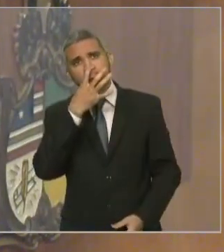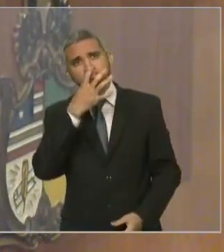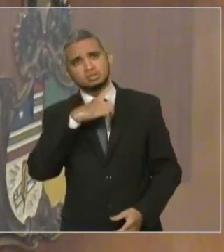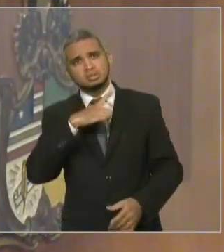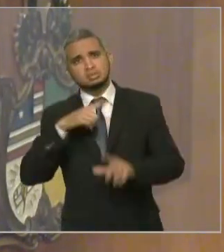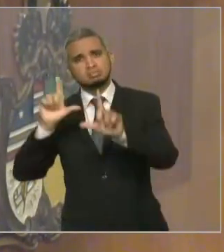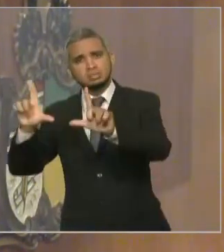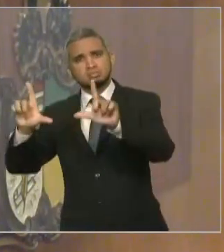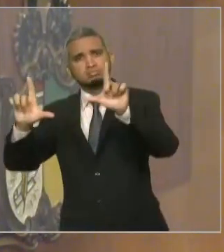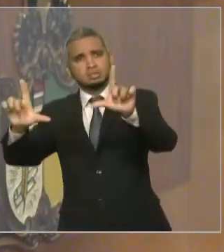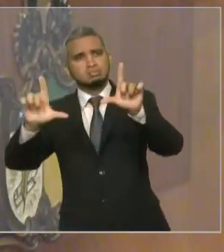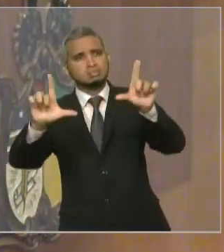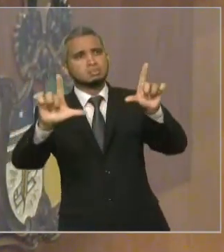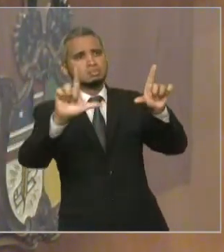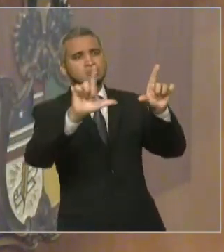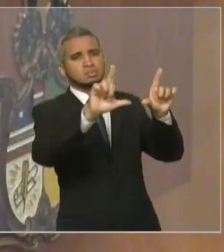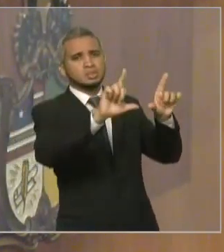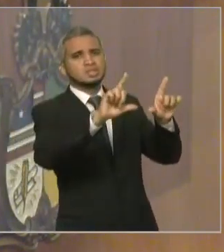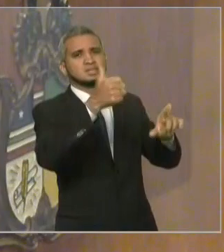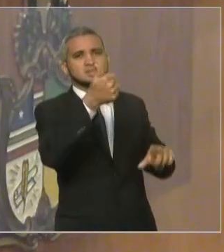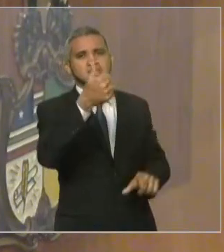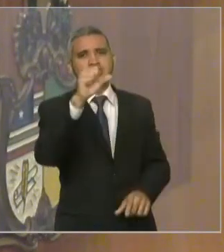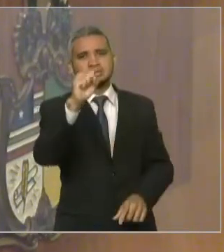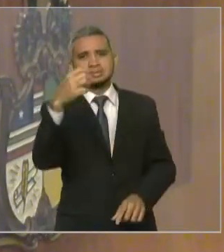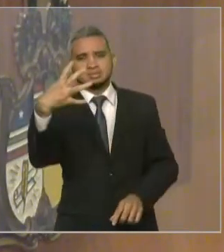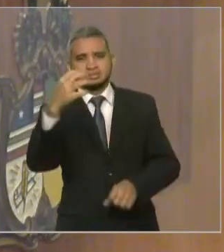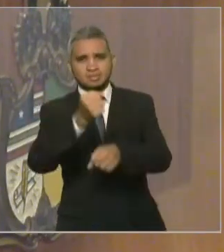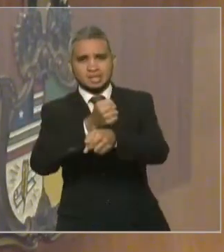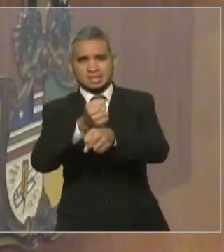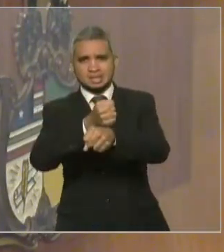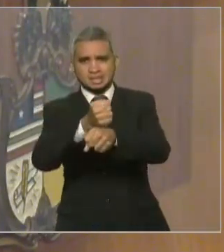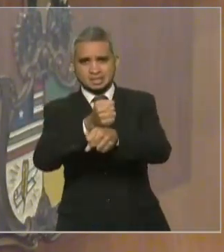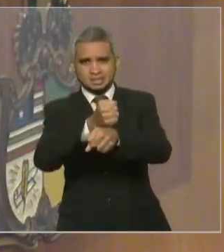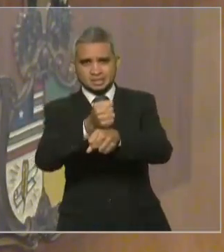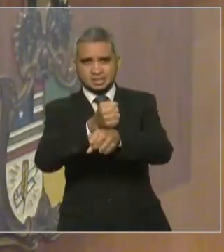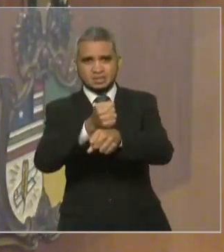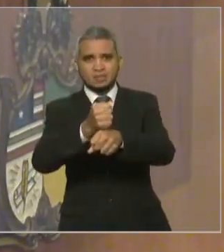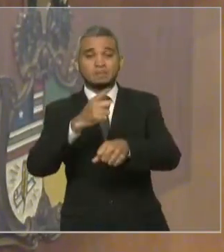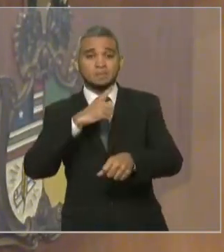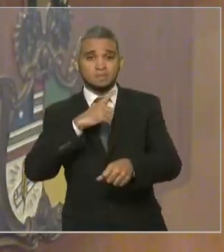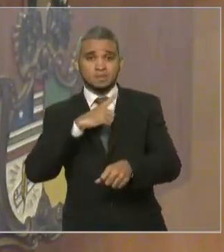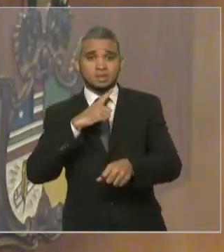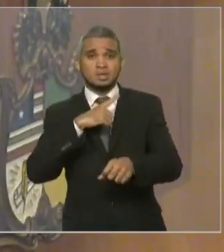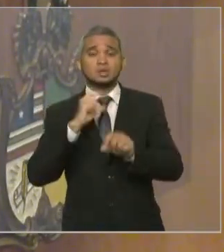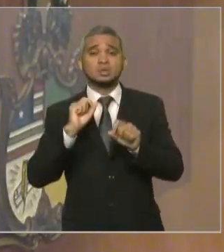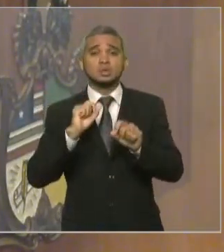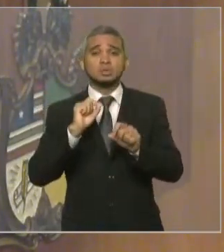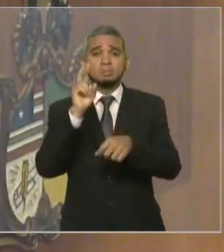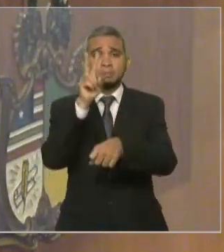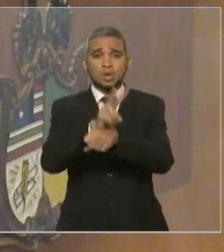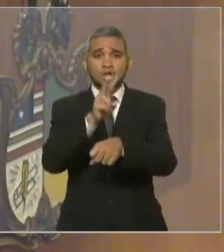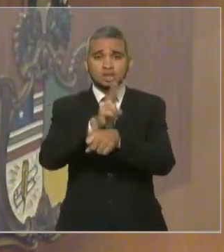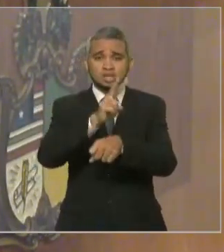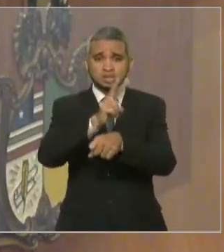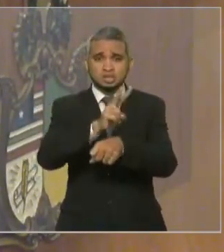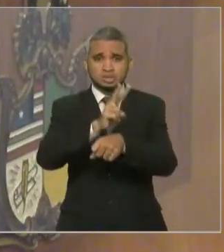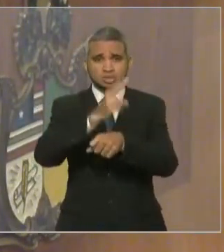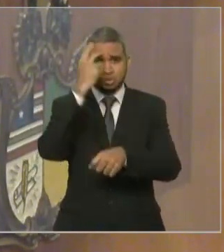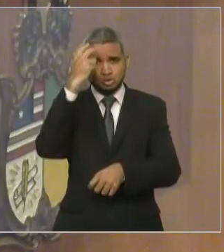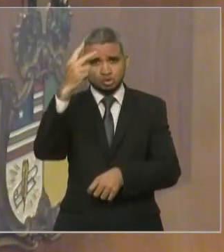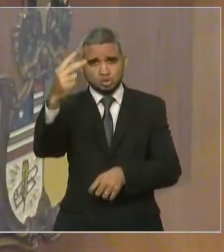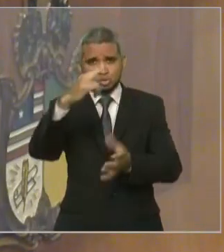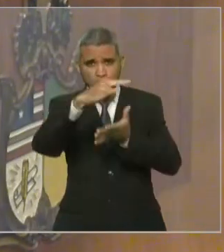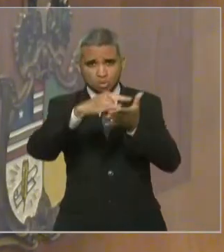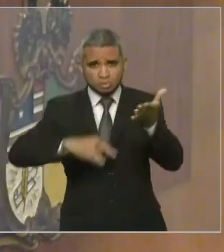aos 184 anos de sua instalação, cujo acervo integra o Memorial Parlamentar de Proteção ao Patrimônio Histórico e